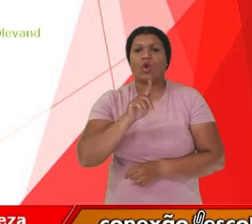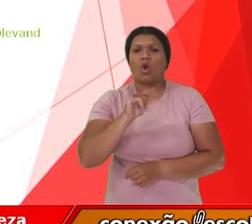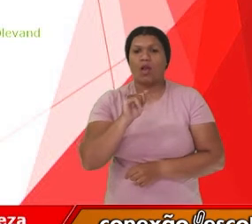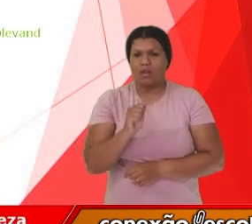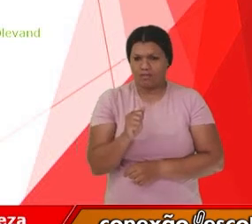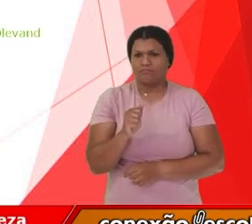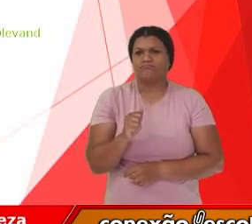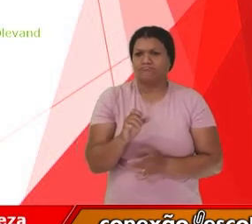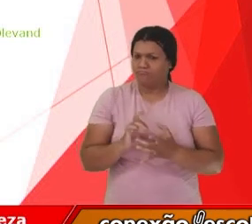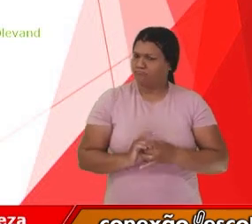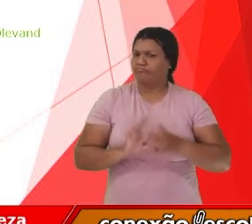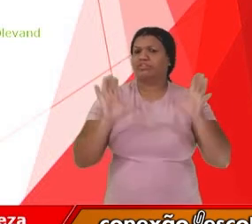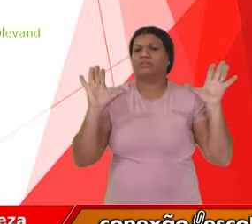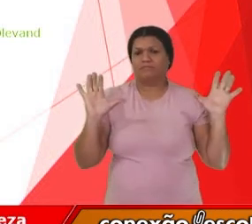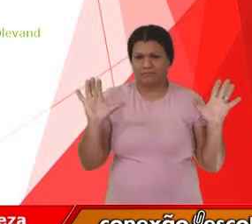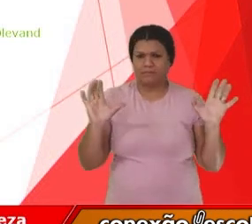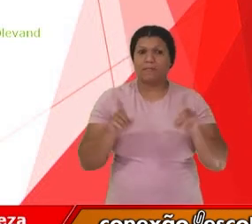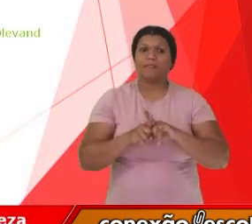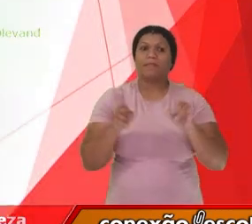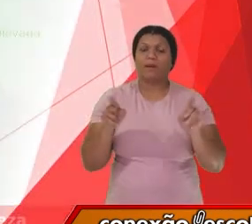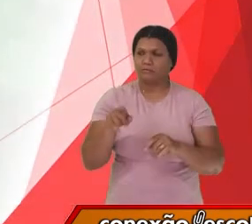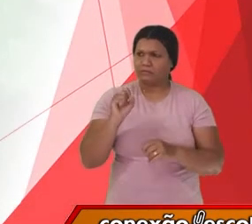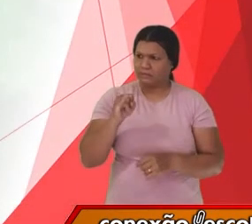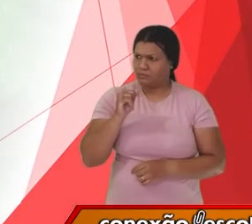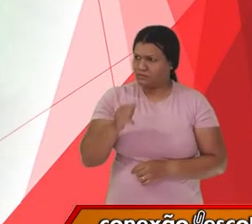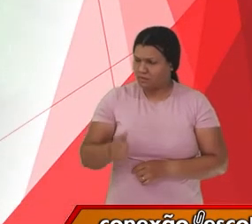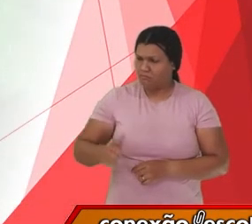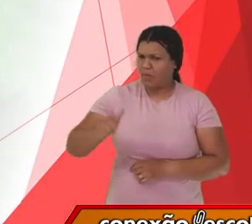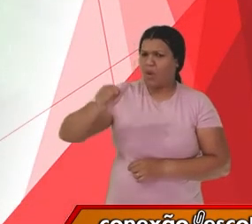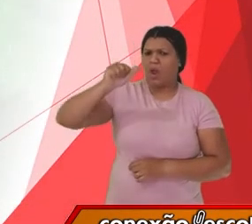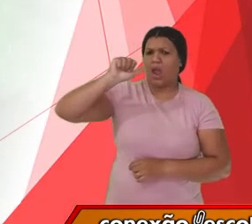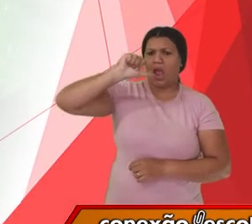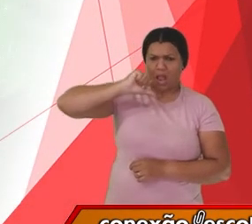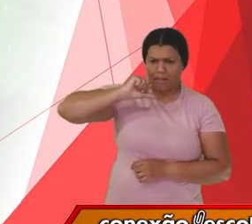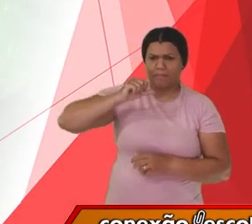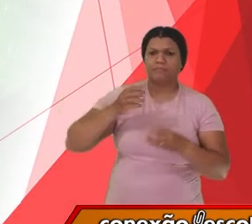consumo causa vários prejuízos, tanto